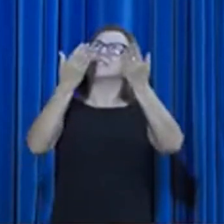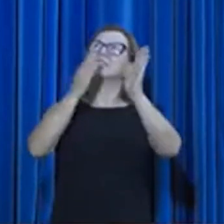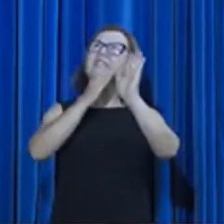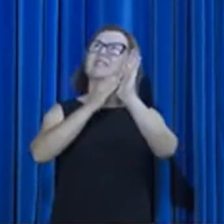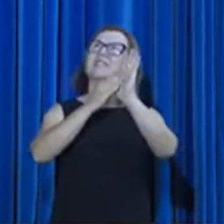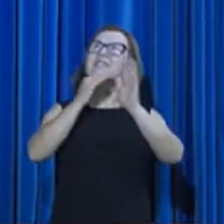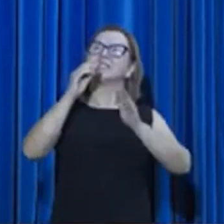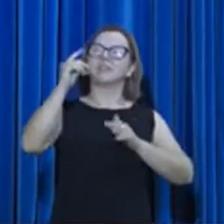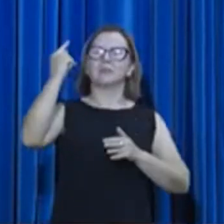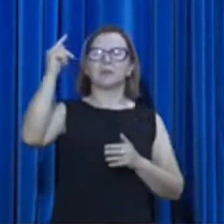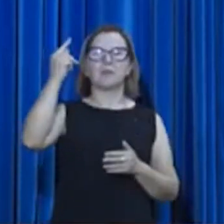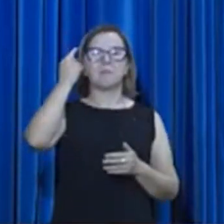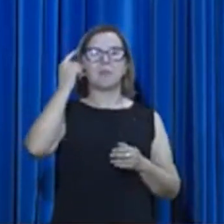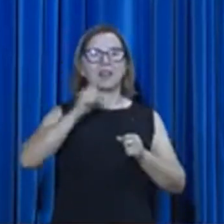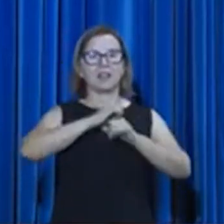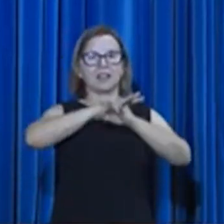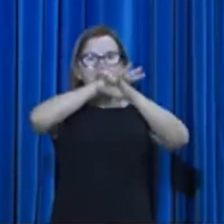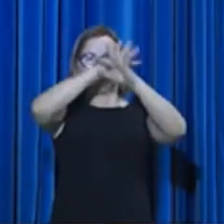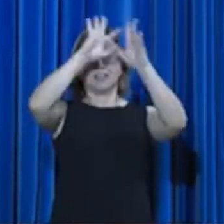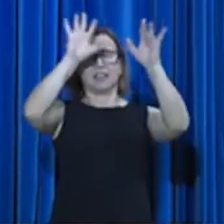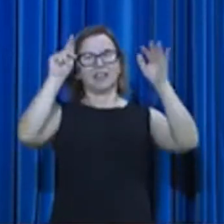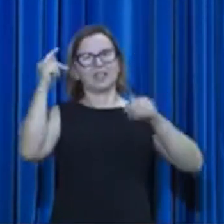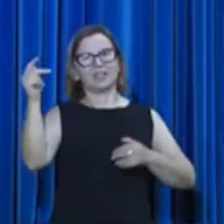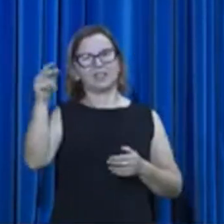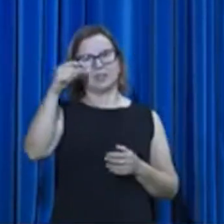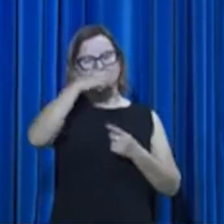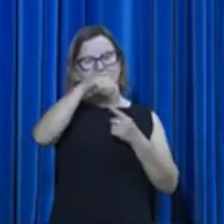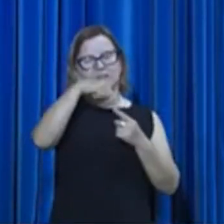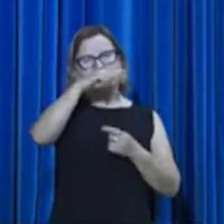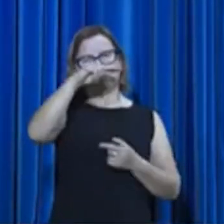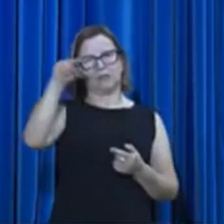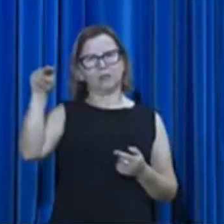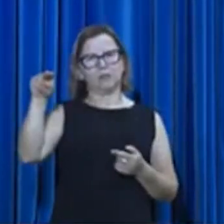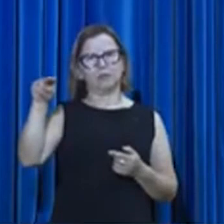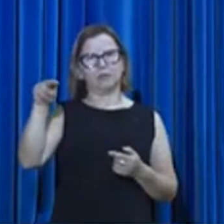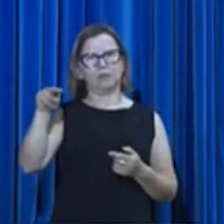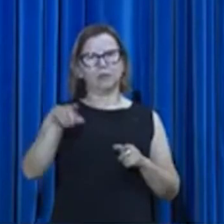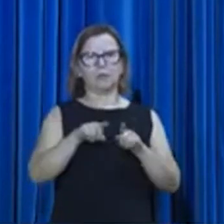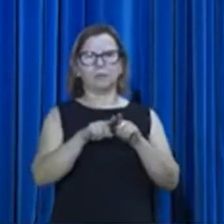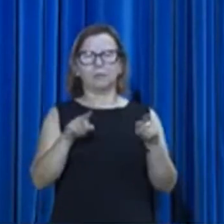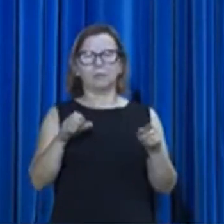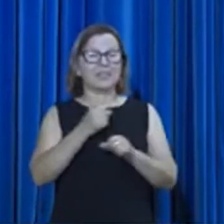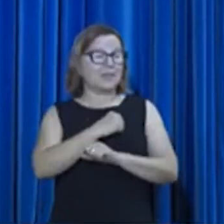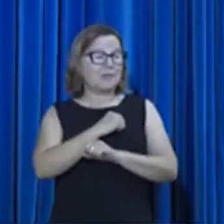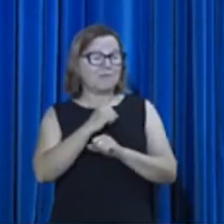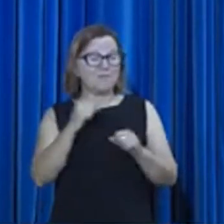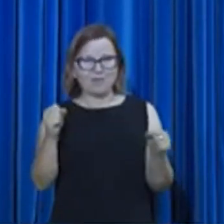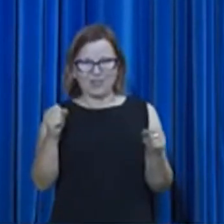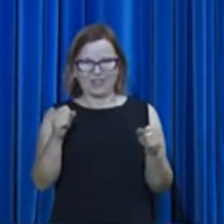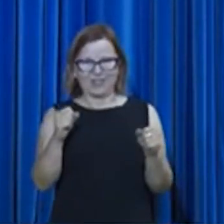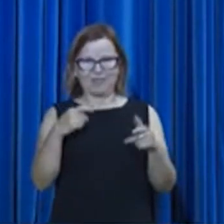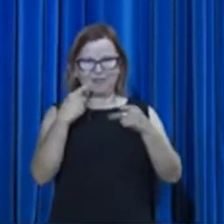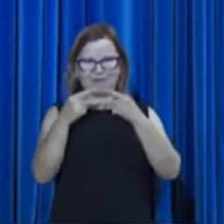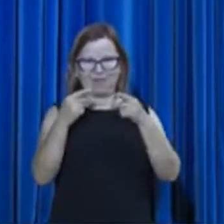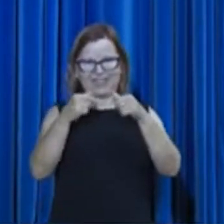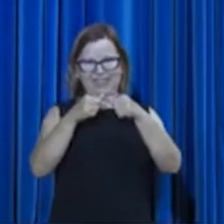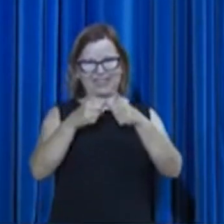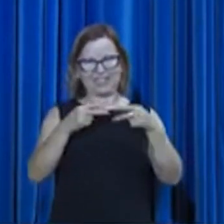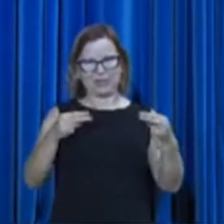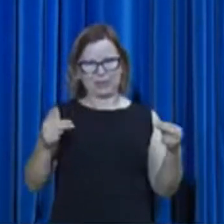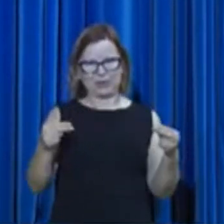nome. Mas eu entendo que nós não conseguimos fazer isso sem uma vida de intimidade com o Senhor. Porque antes